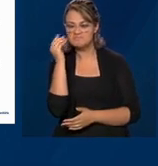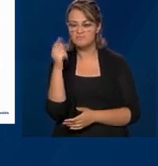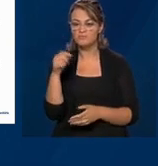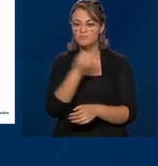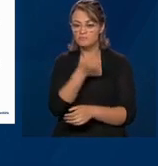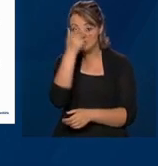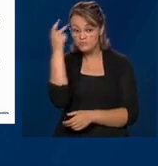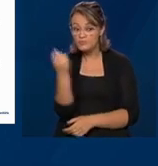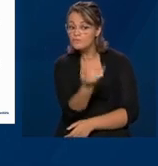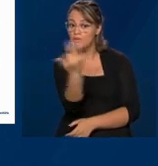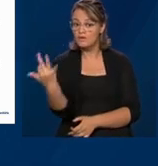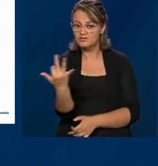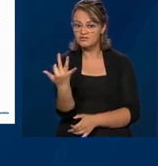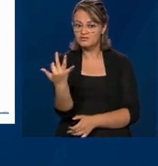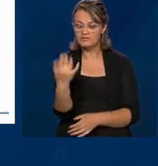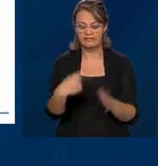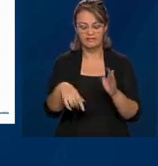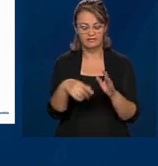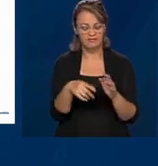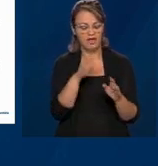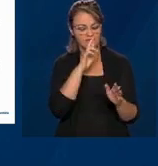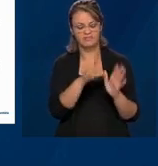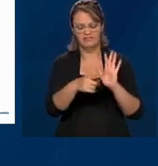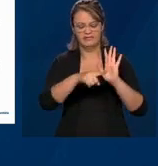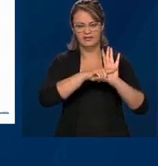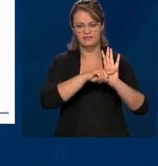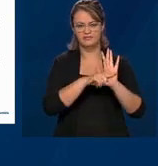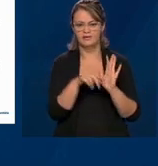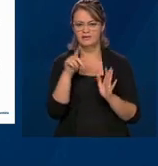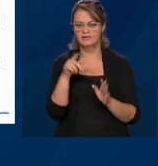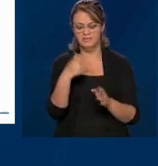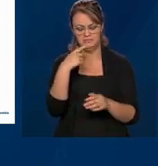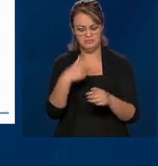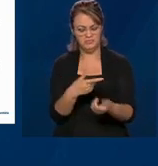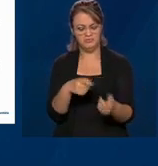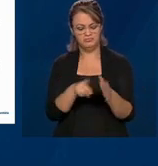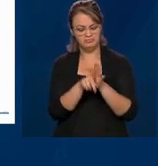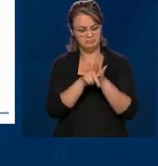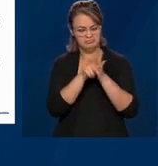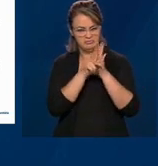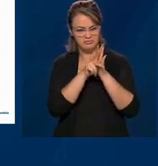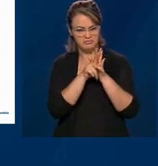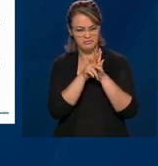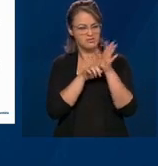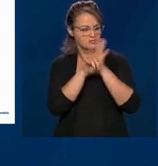que tiveram resultados negativos para PCR por braço do estudo.